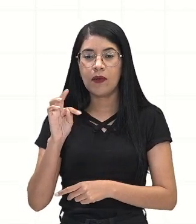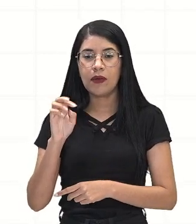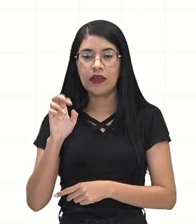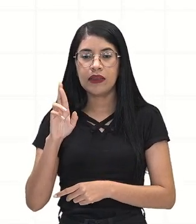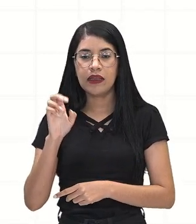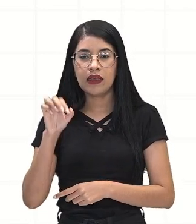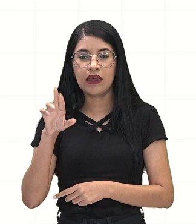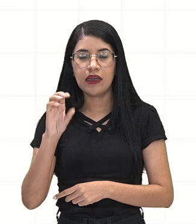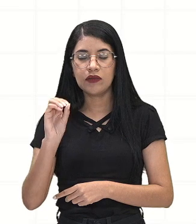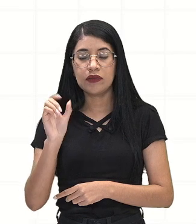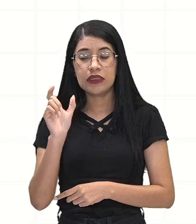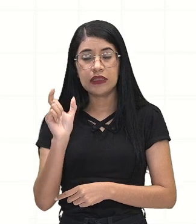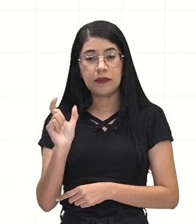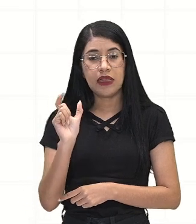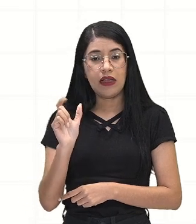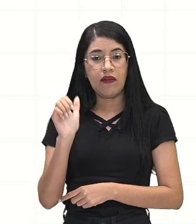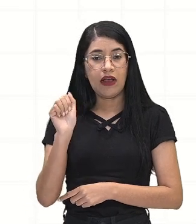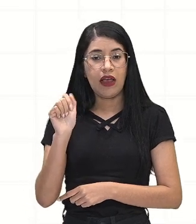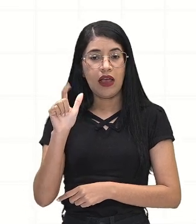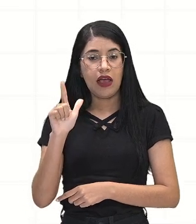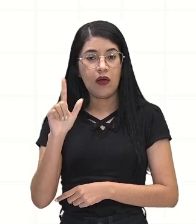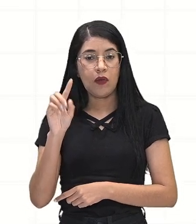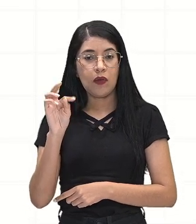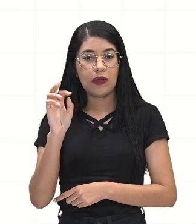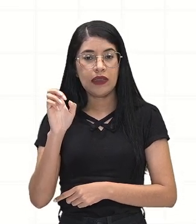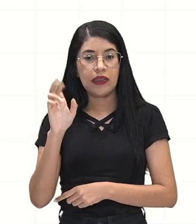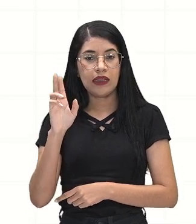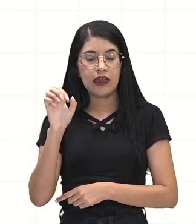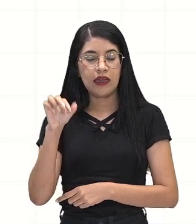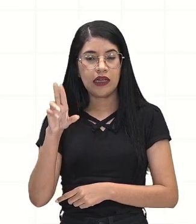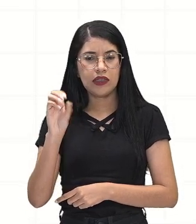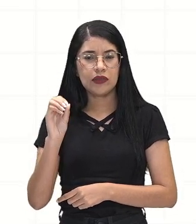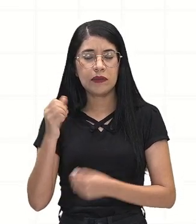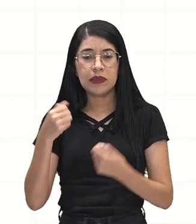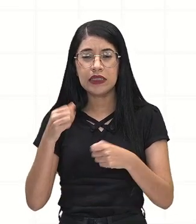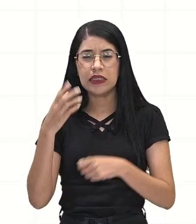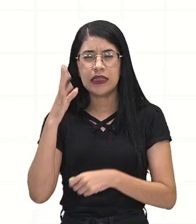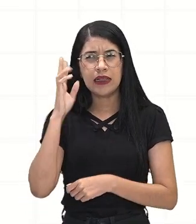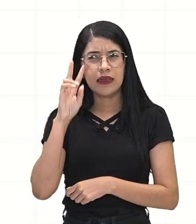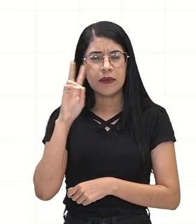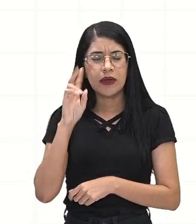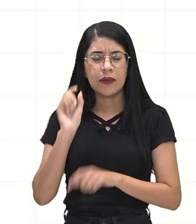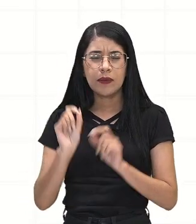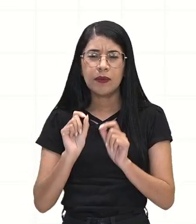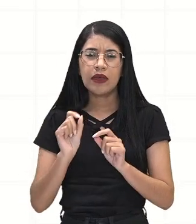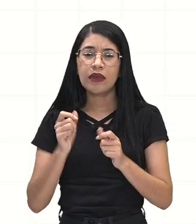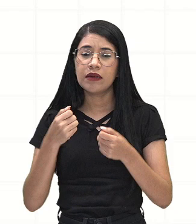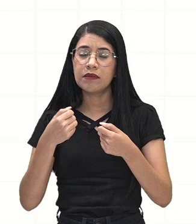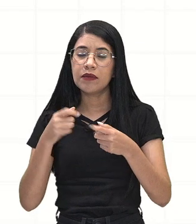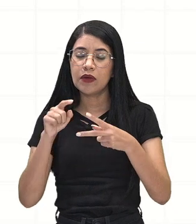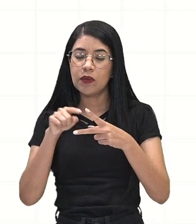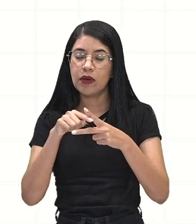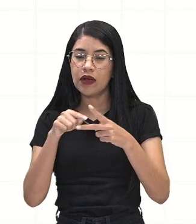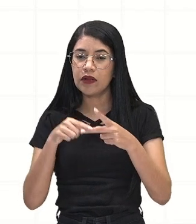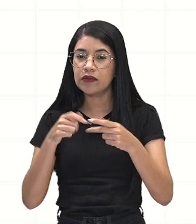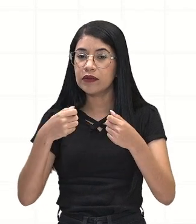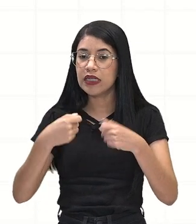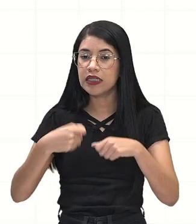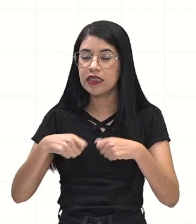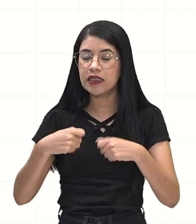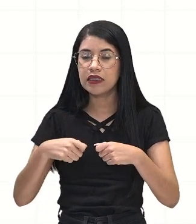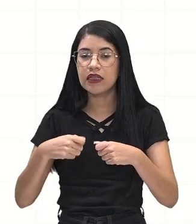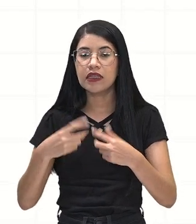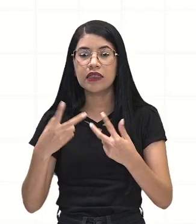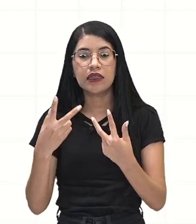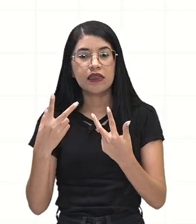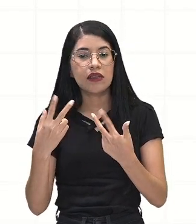a palavra alternos, eu já tenho que pensar, esses ângulos obrigatoriamente devem ser